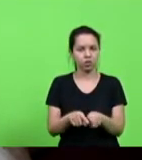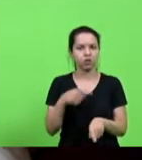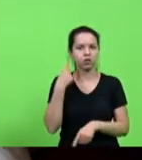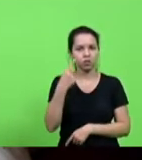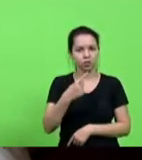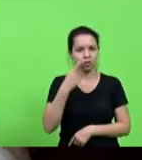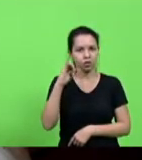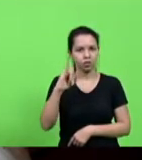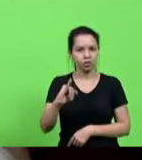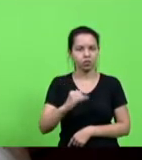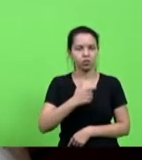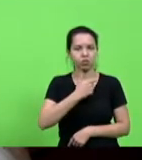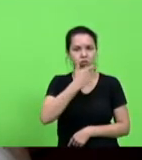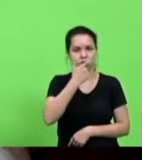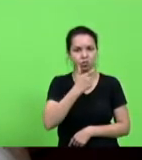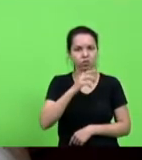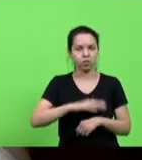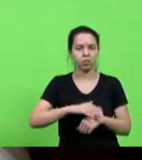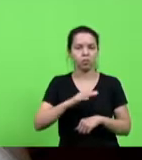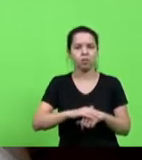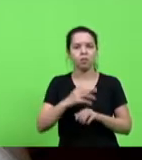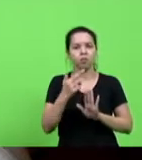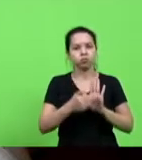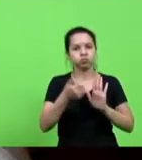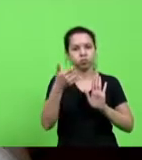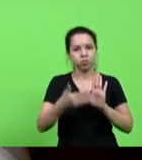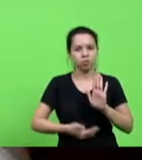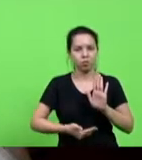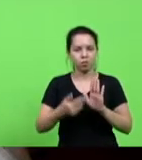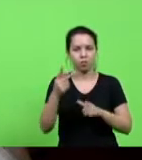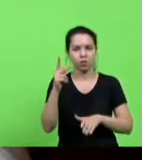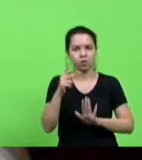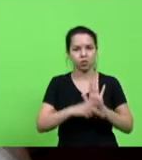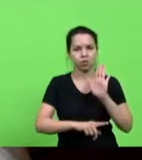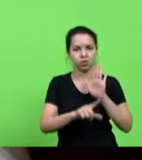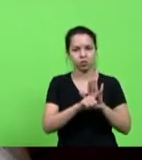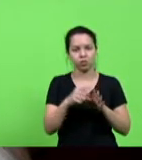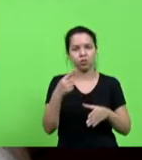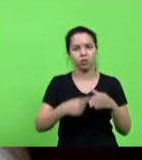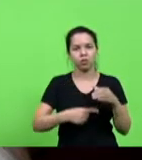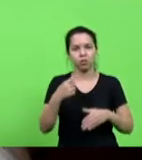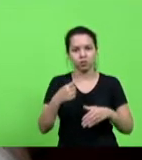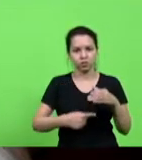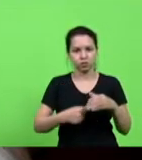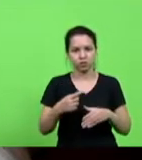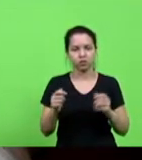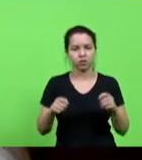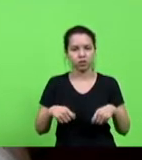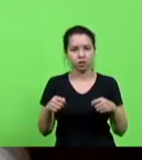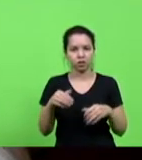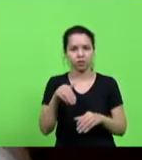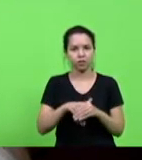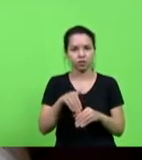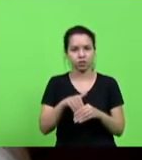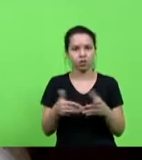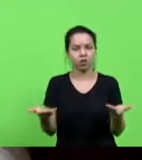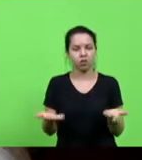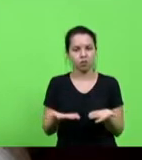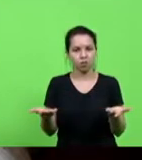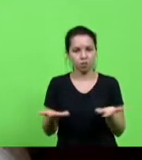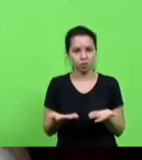Gerri, que foi o relator desse importante projeto de lei nesta comissão, permitindo que votamos esse projeto hoje, dando